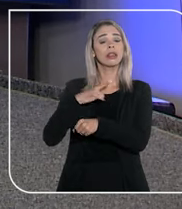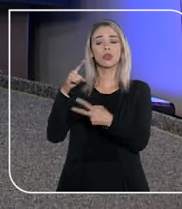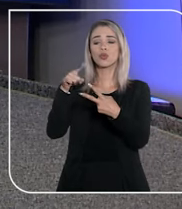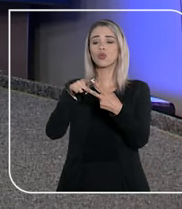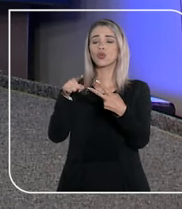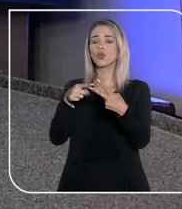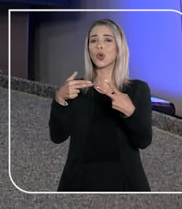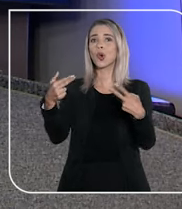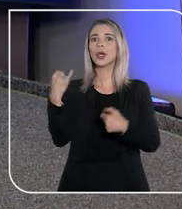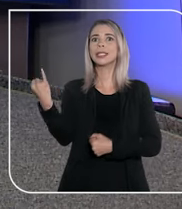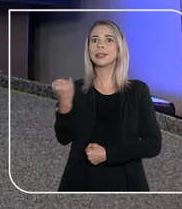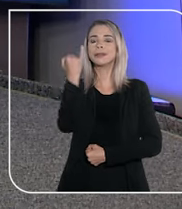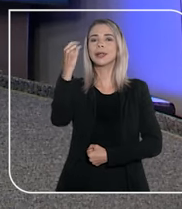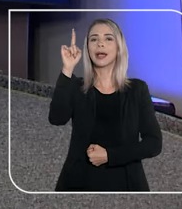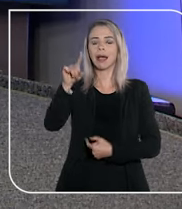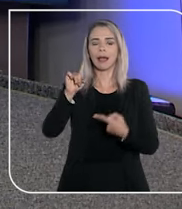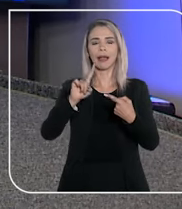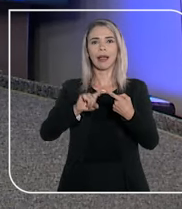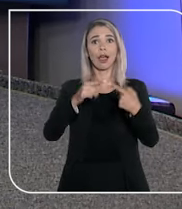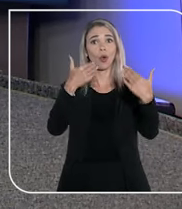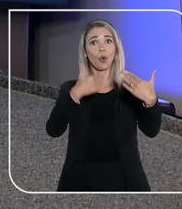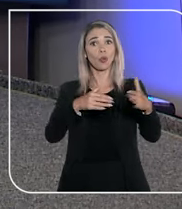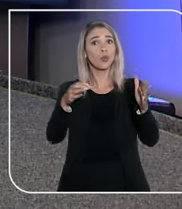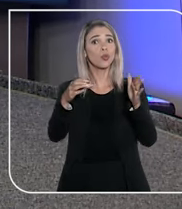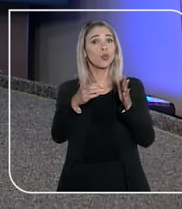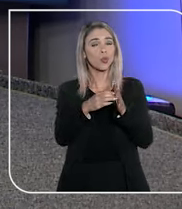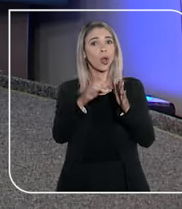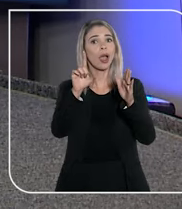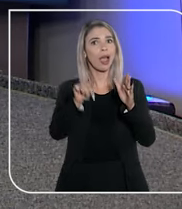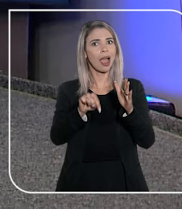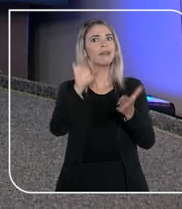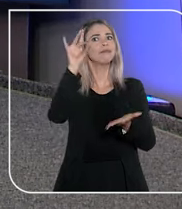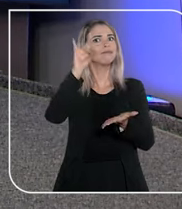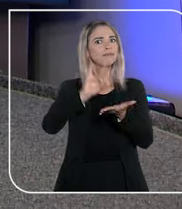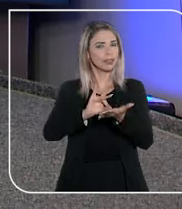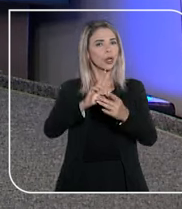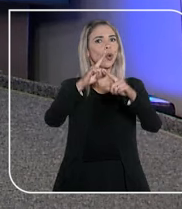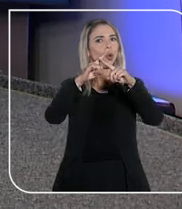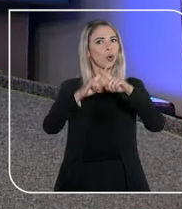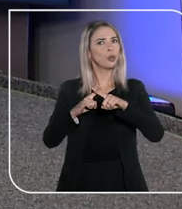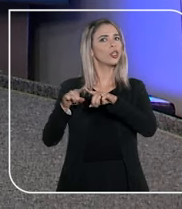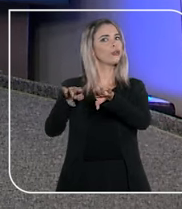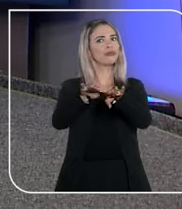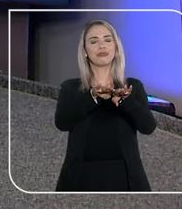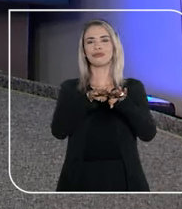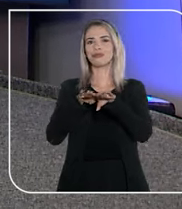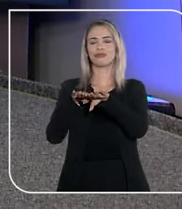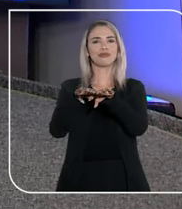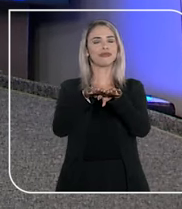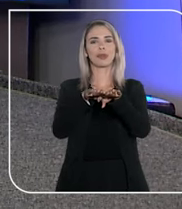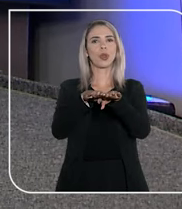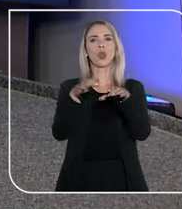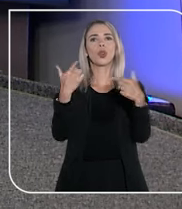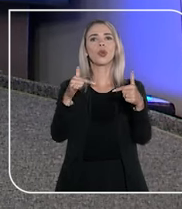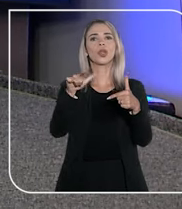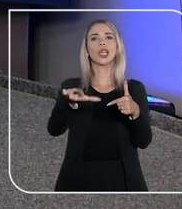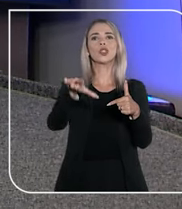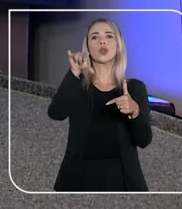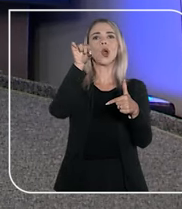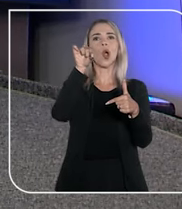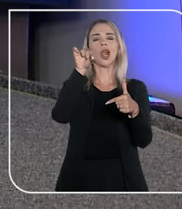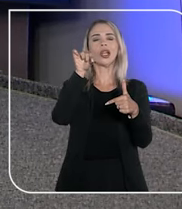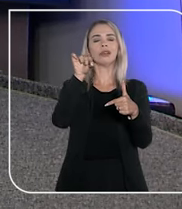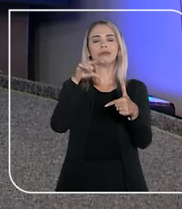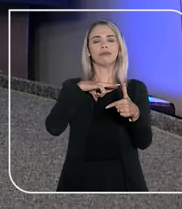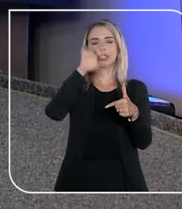qualidades essenciais. Ser concurso, o que implica genuína competição sem cartas marcadas, e ser público, no